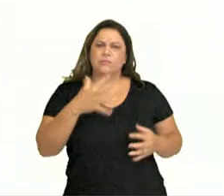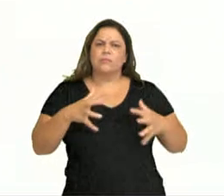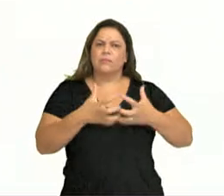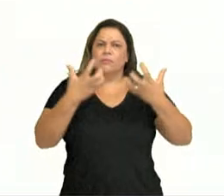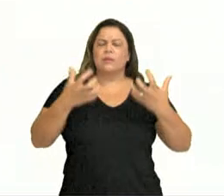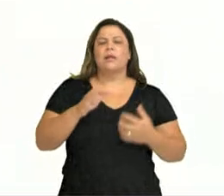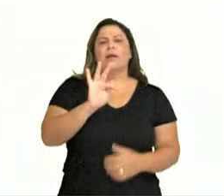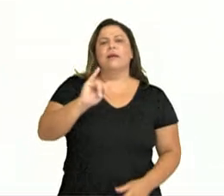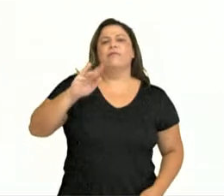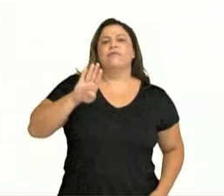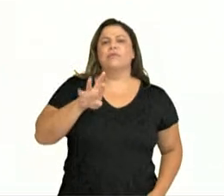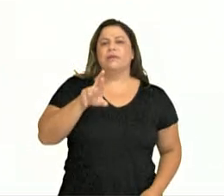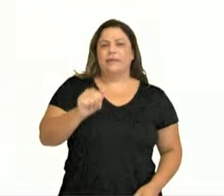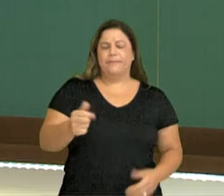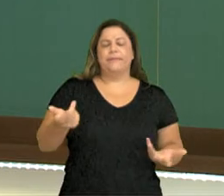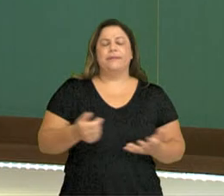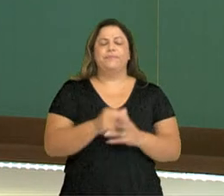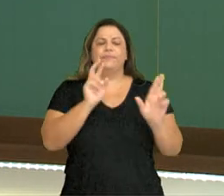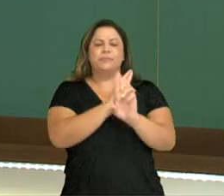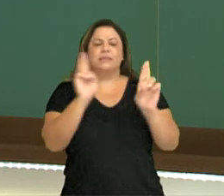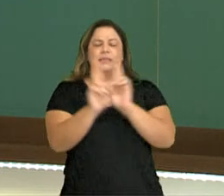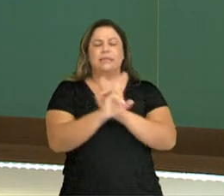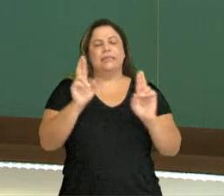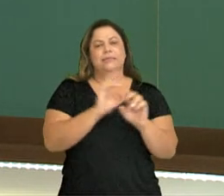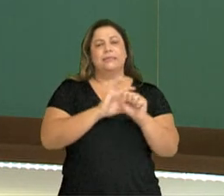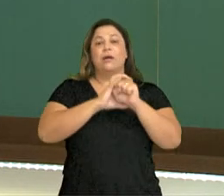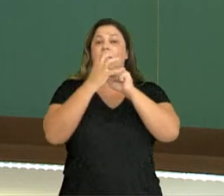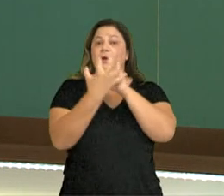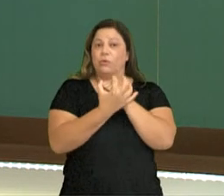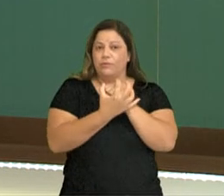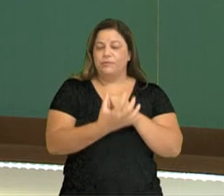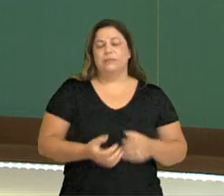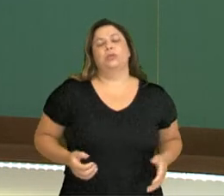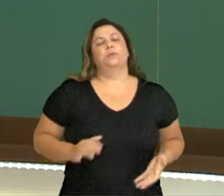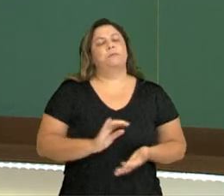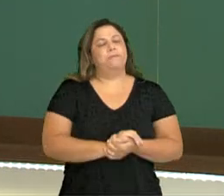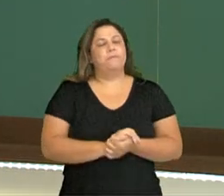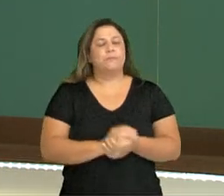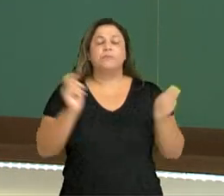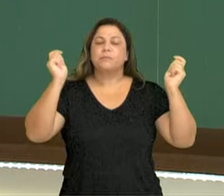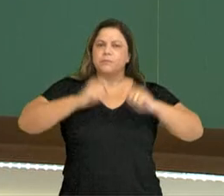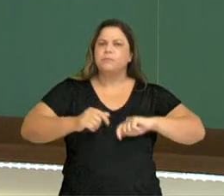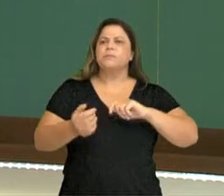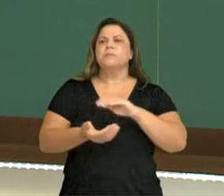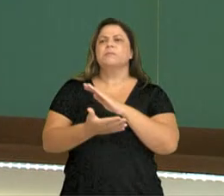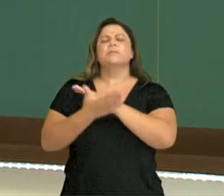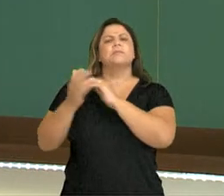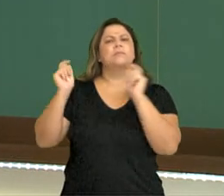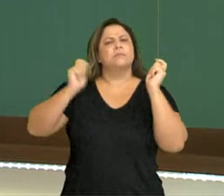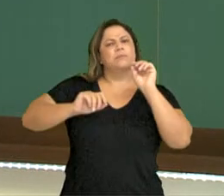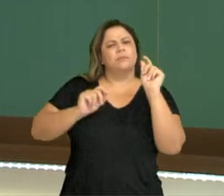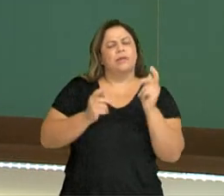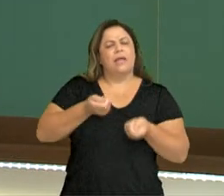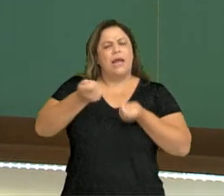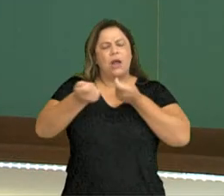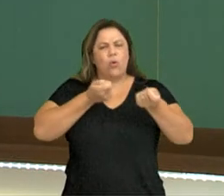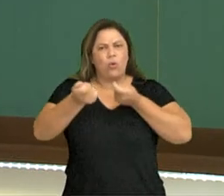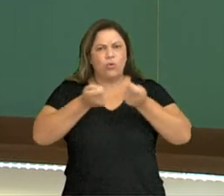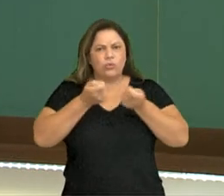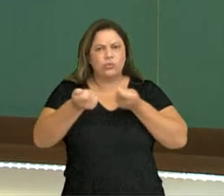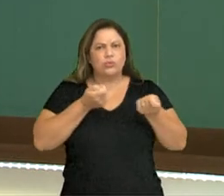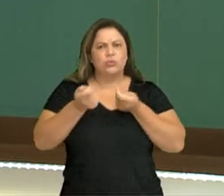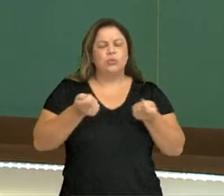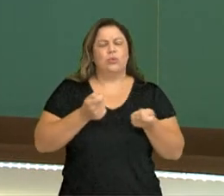à Covid-19. Vamos ler? Fibras podem ajudar a controlar a inflamação intestinal ligada à